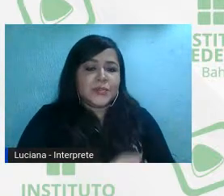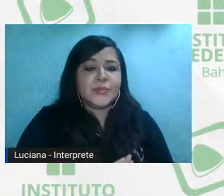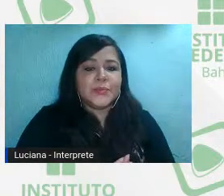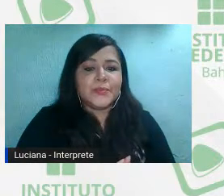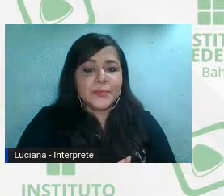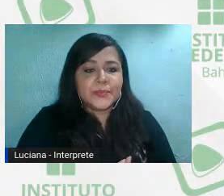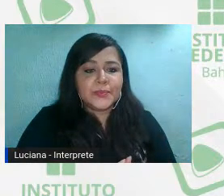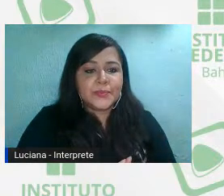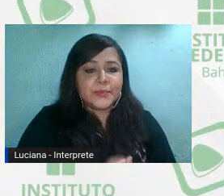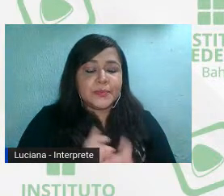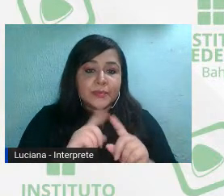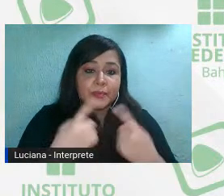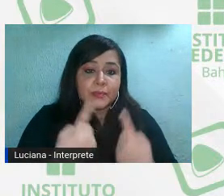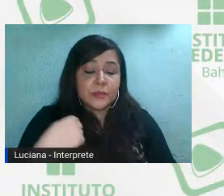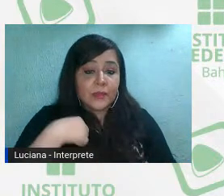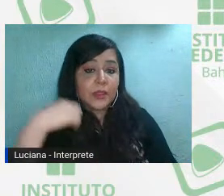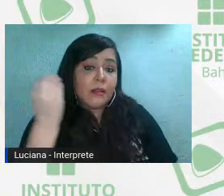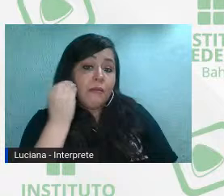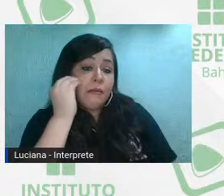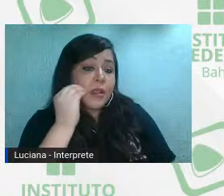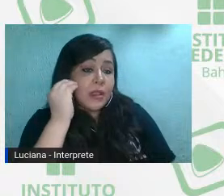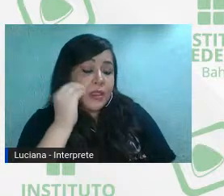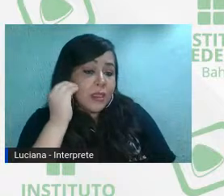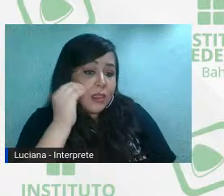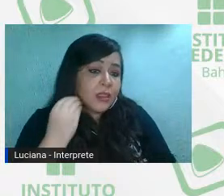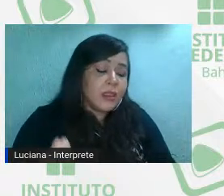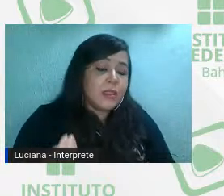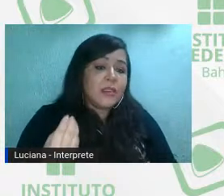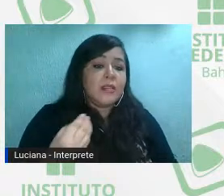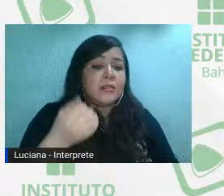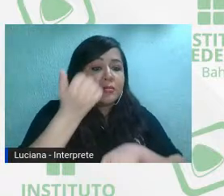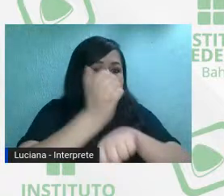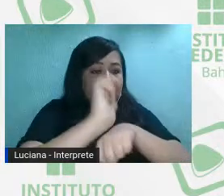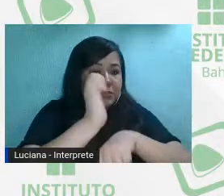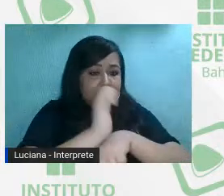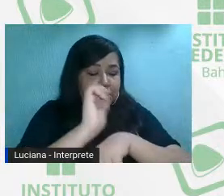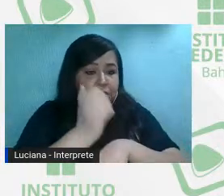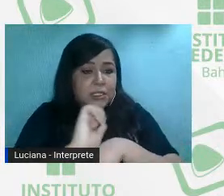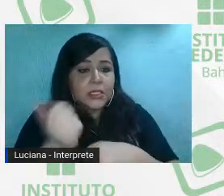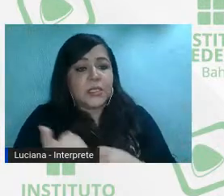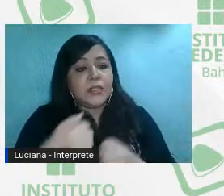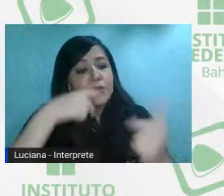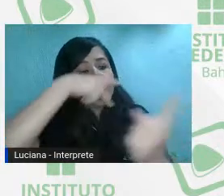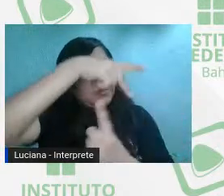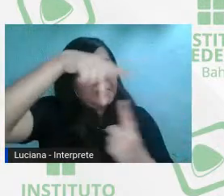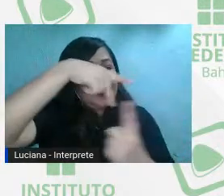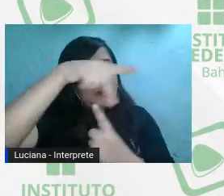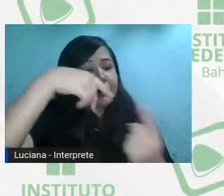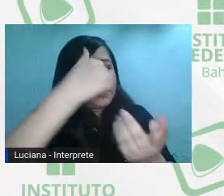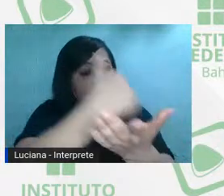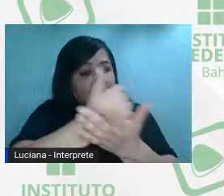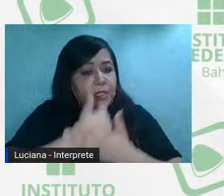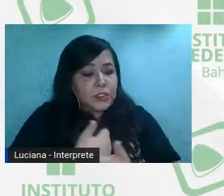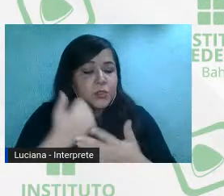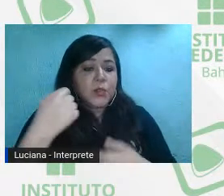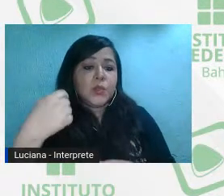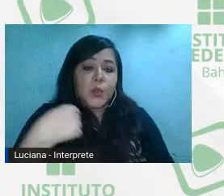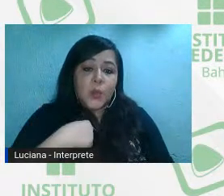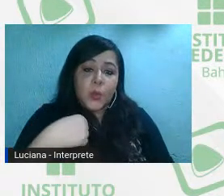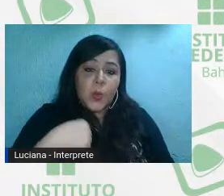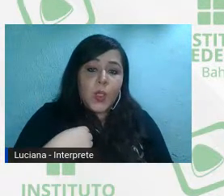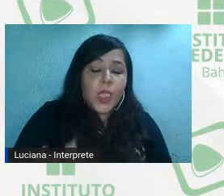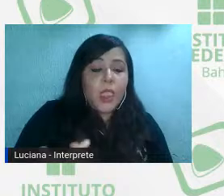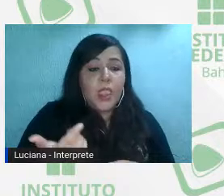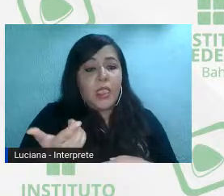minha primeira experiência de estágio, o PIBID tem me ensinado a ser um profissional mais didática, utilizando